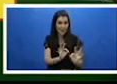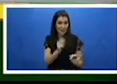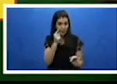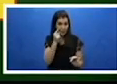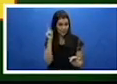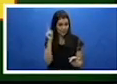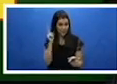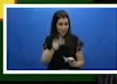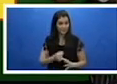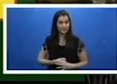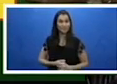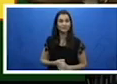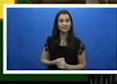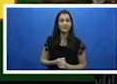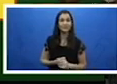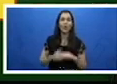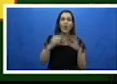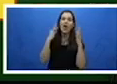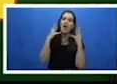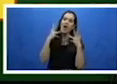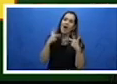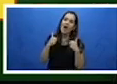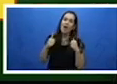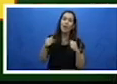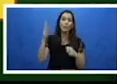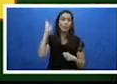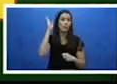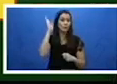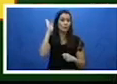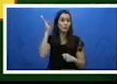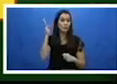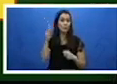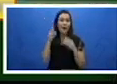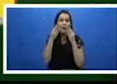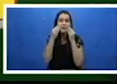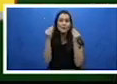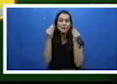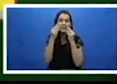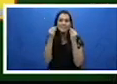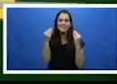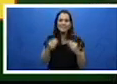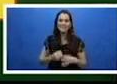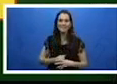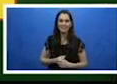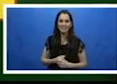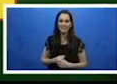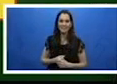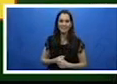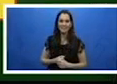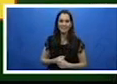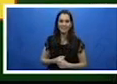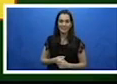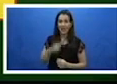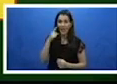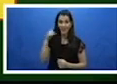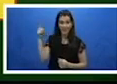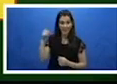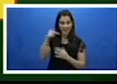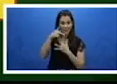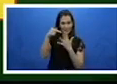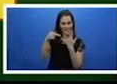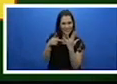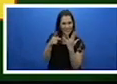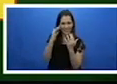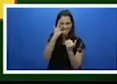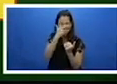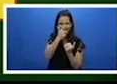lá. O leão, o burro e a raposa. Até colocamos aqui os personagens. Olha